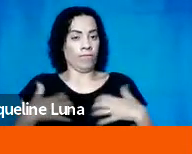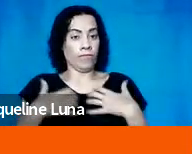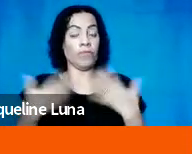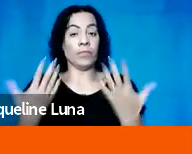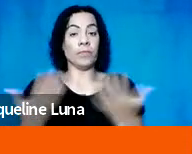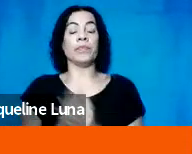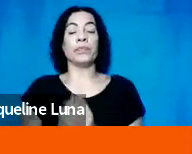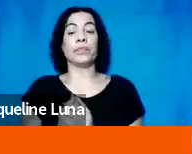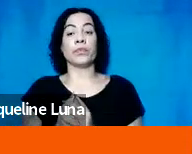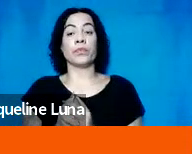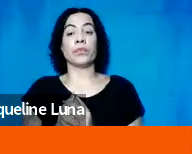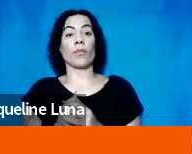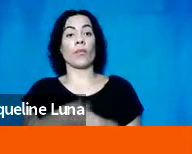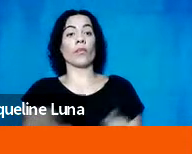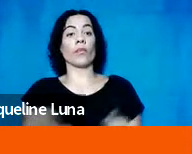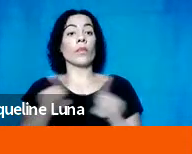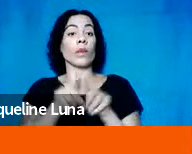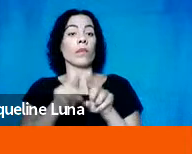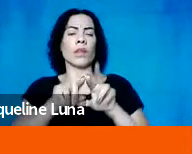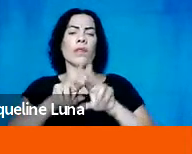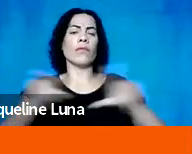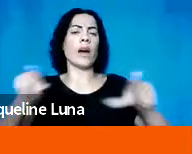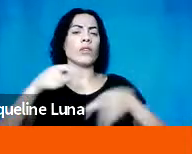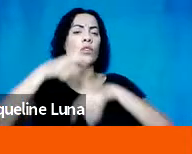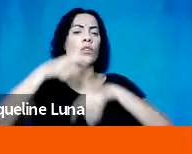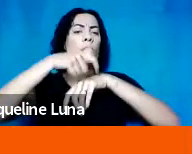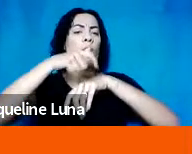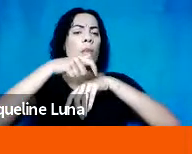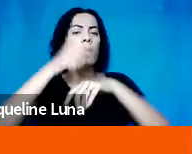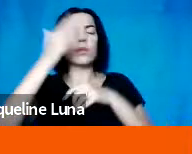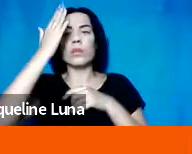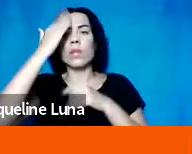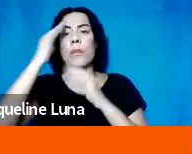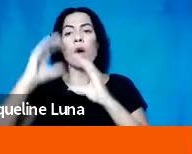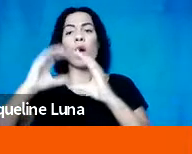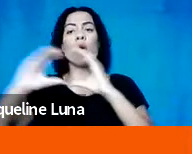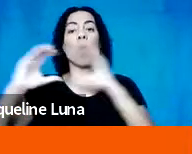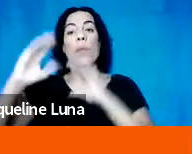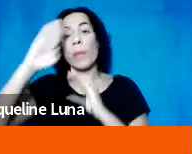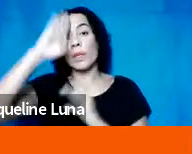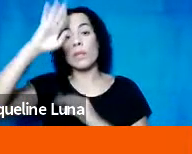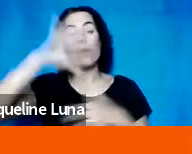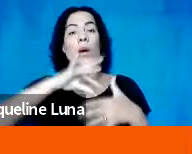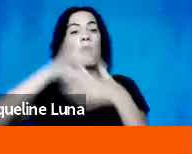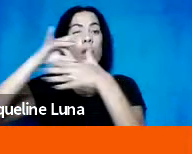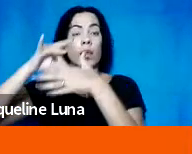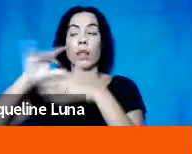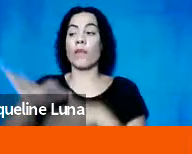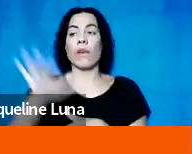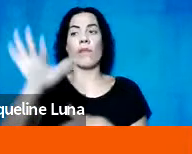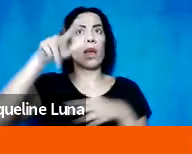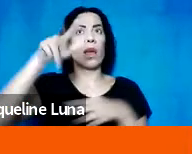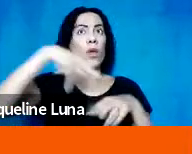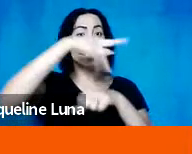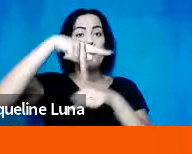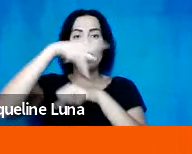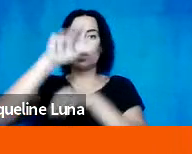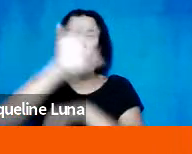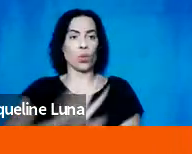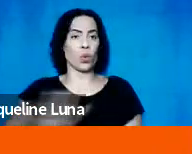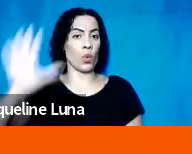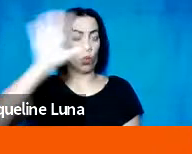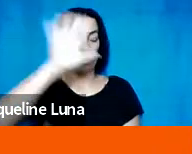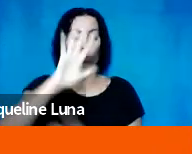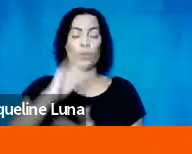Em diferentes momentos, ouvimos os comunicadores populares de favela de todo o país. Foi